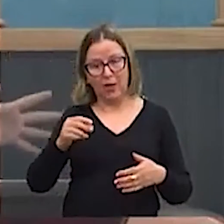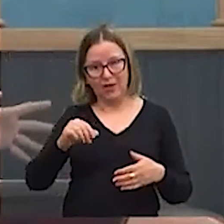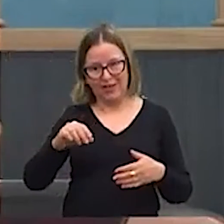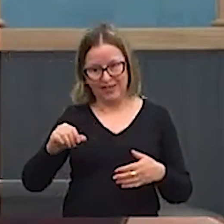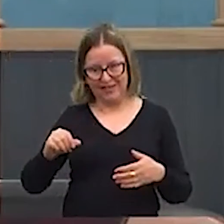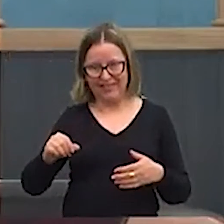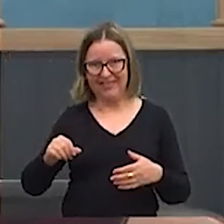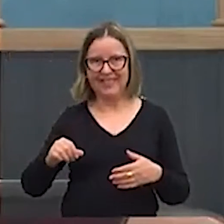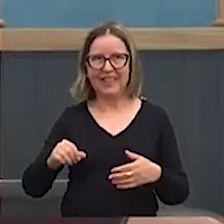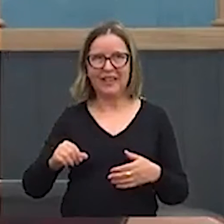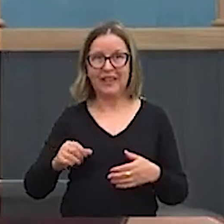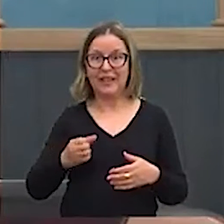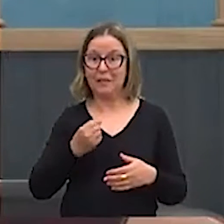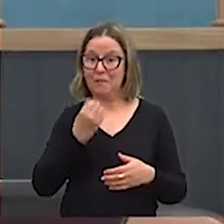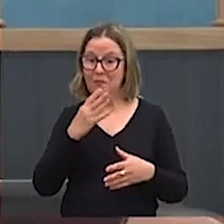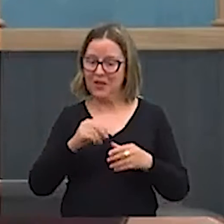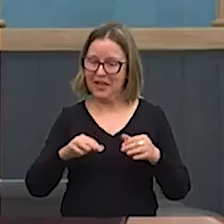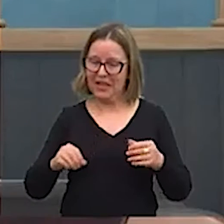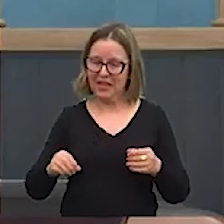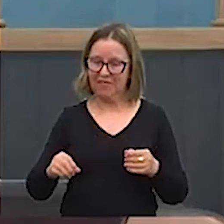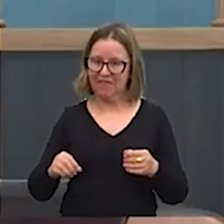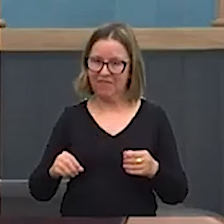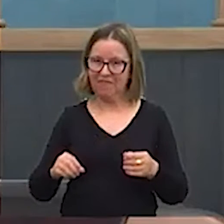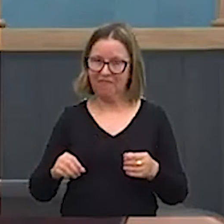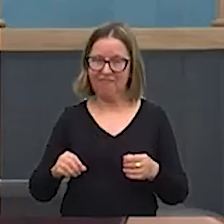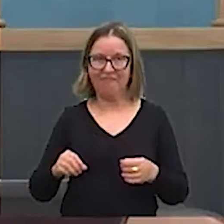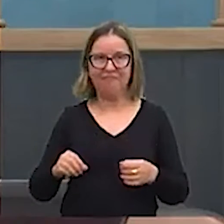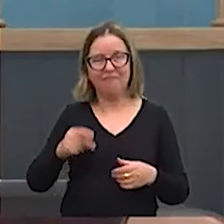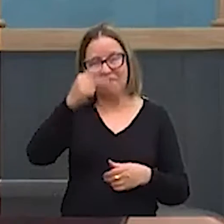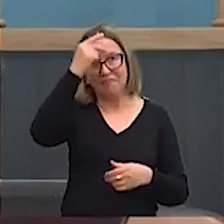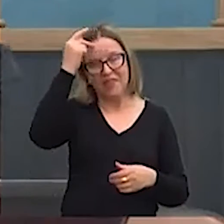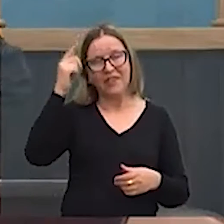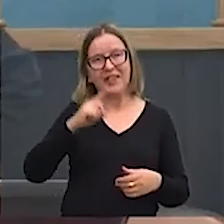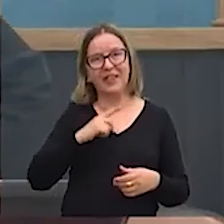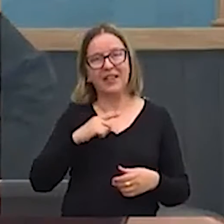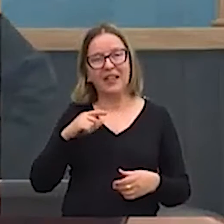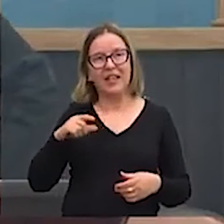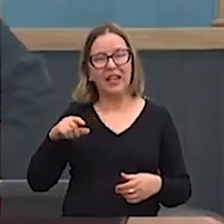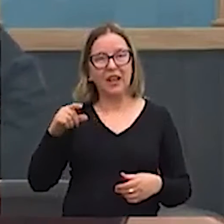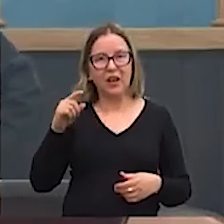E aí ele disse: quem tem ouvidos para ouvir, ouça.